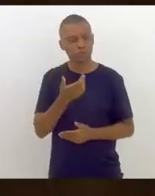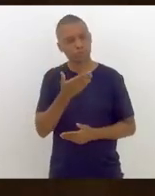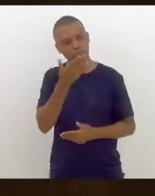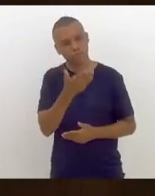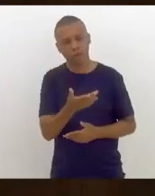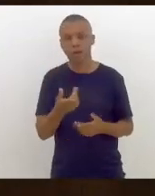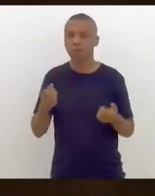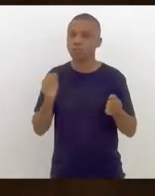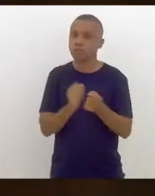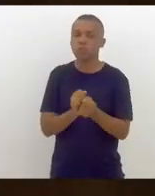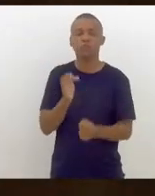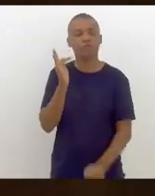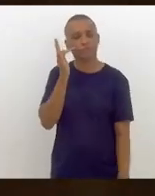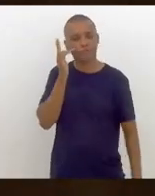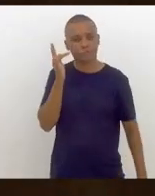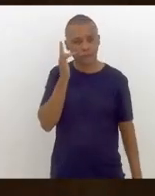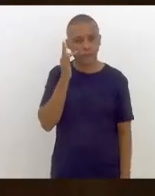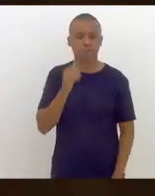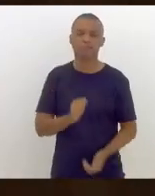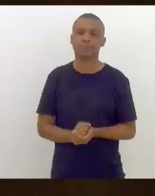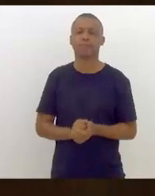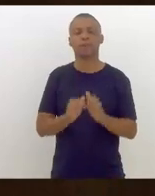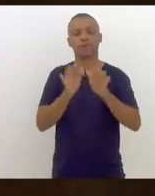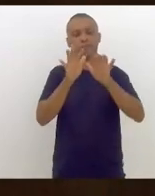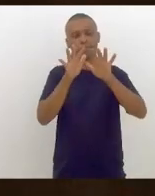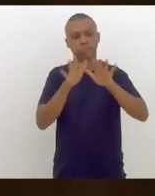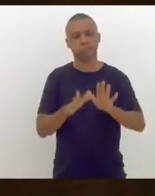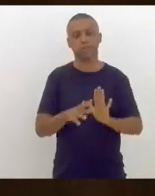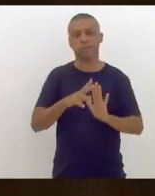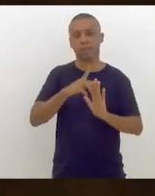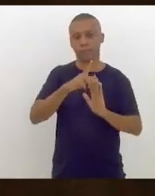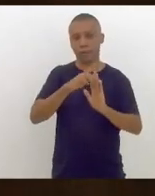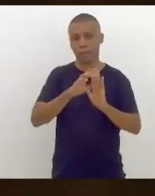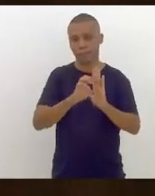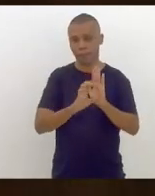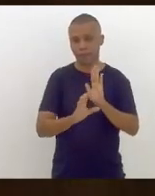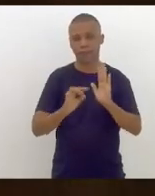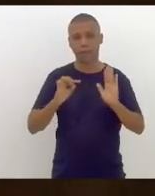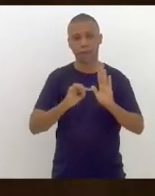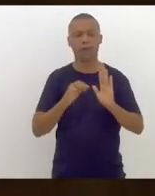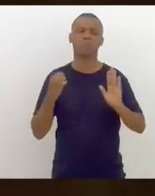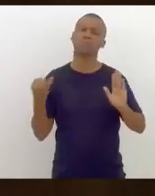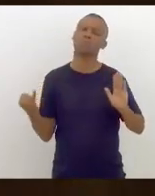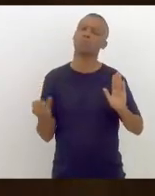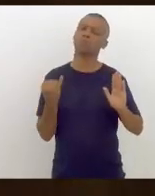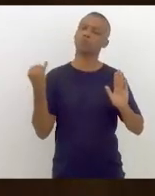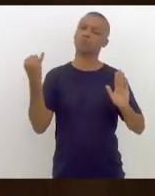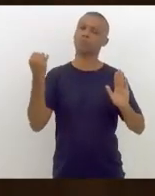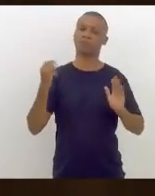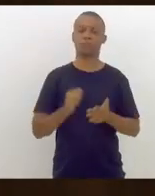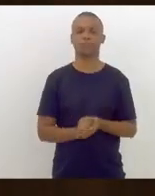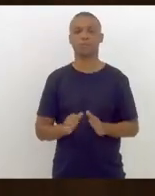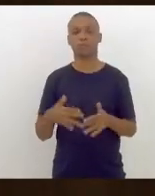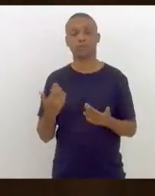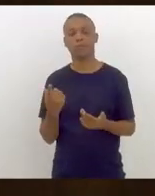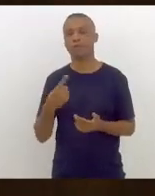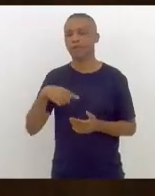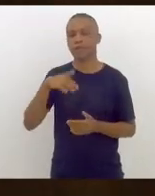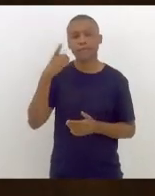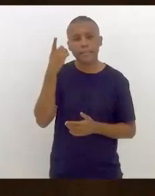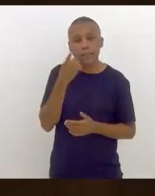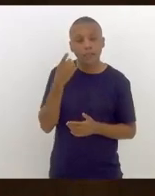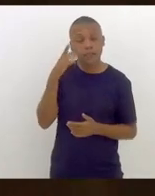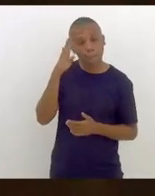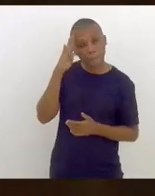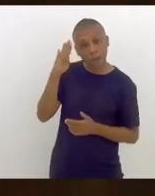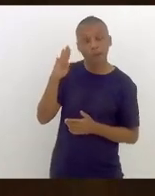Flávio Serafim Fizeram essa Pec e essa PEC é de suma importância então aqueles deputados sobre a todos aqueles né